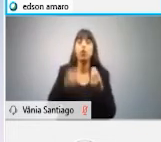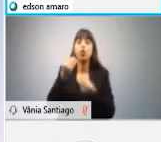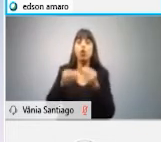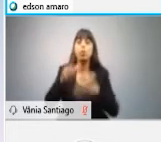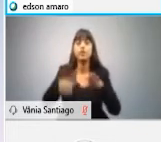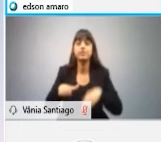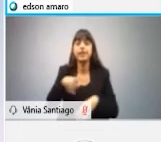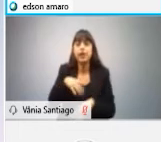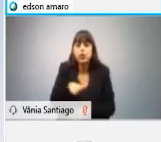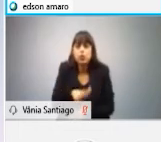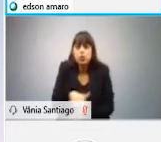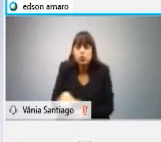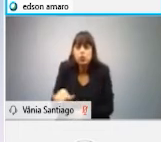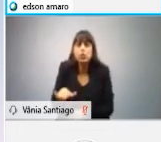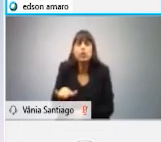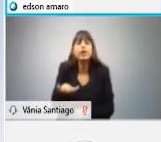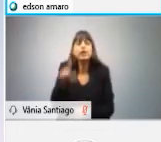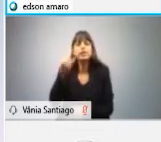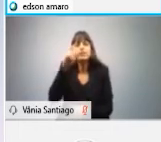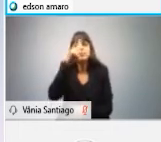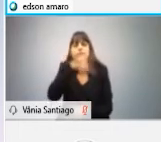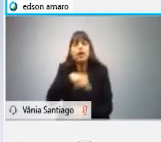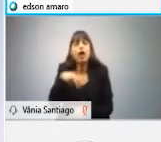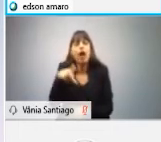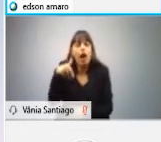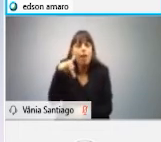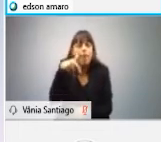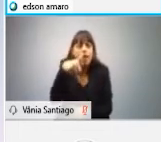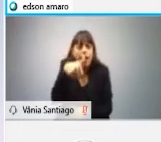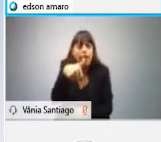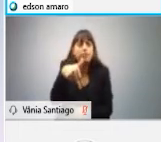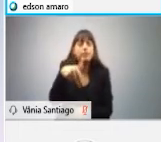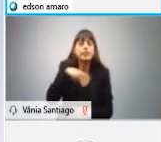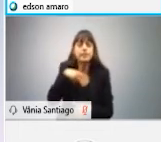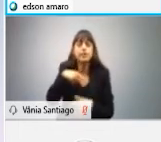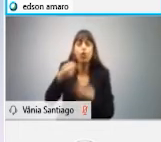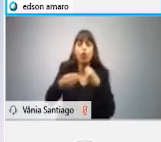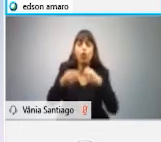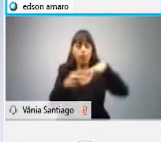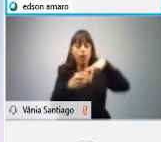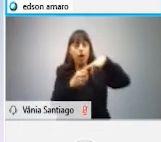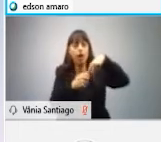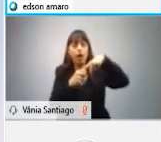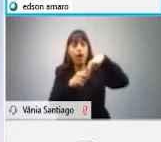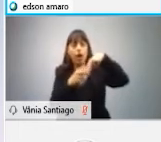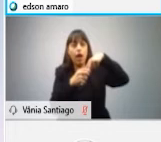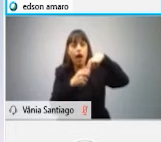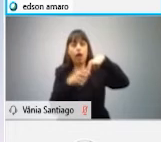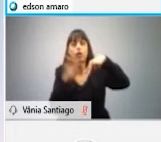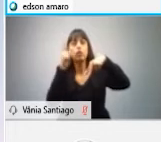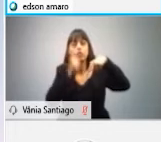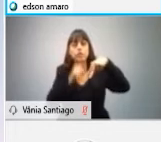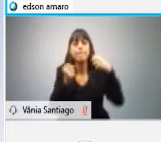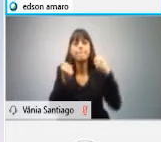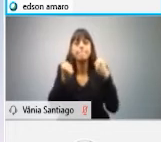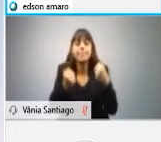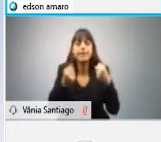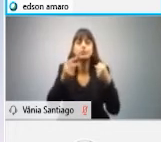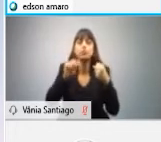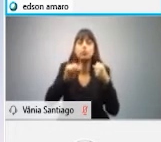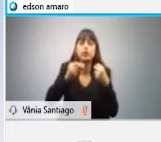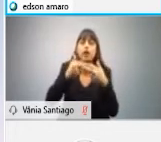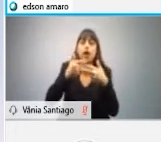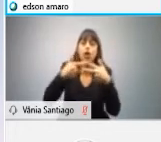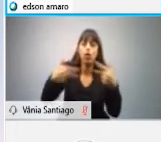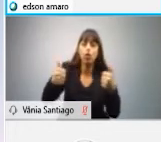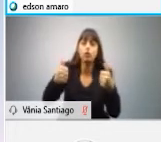pequeno? O que faz a articulação desse indivíduo ter mais dificuldade de suportar, por exemplo, alguns tipos de